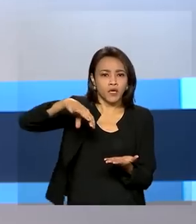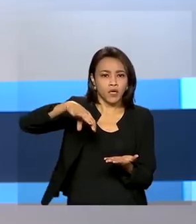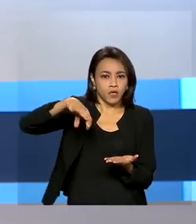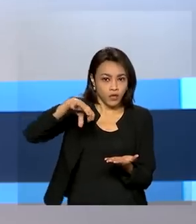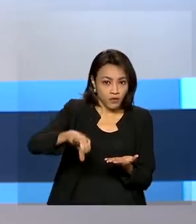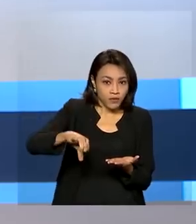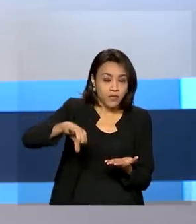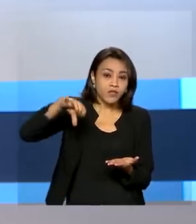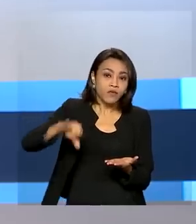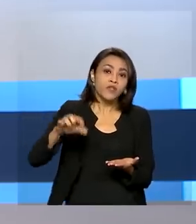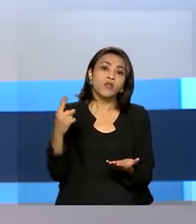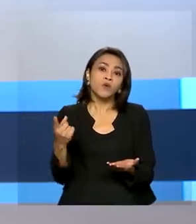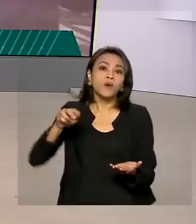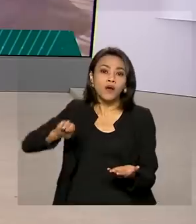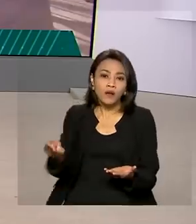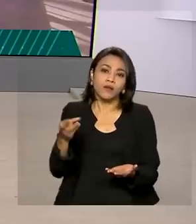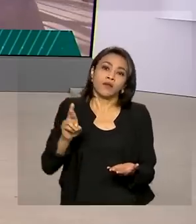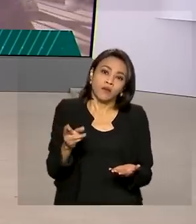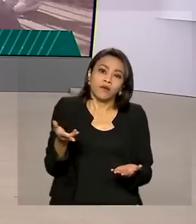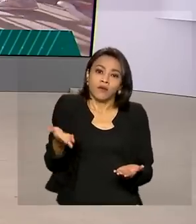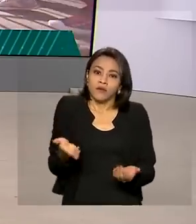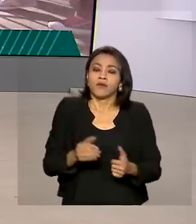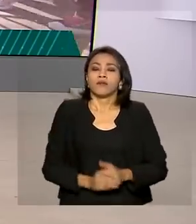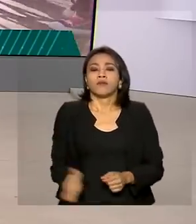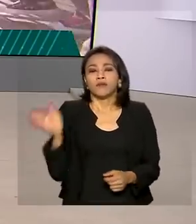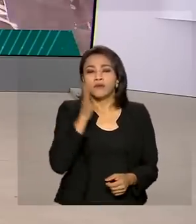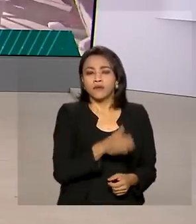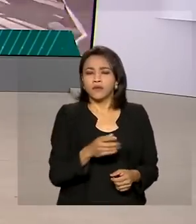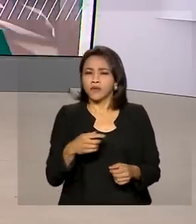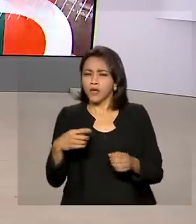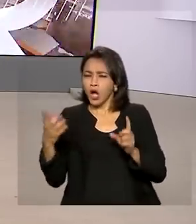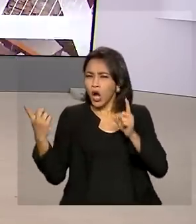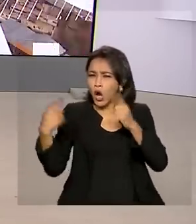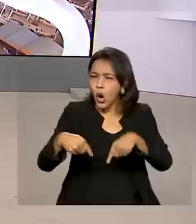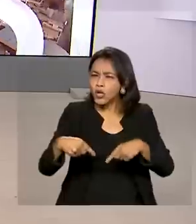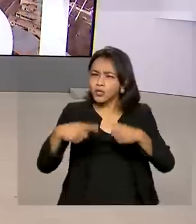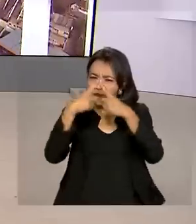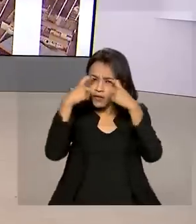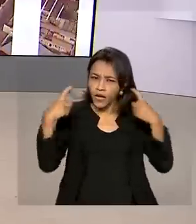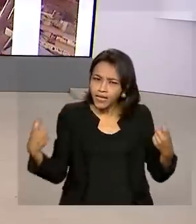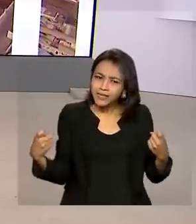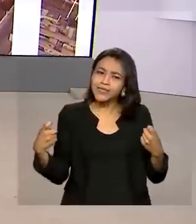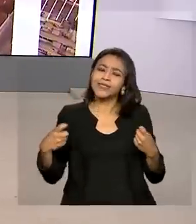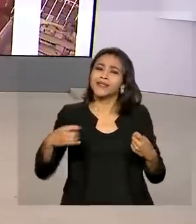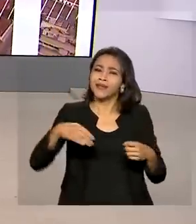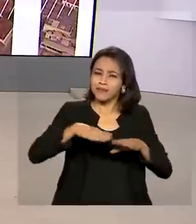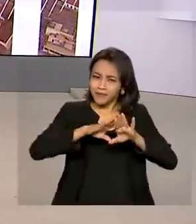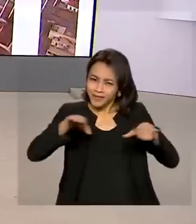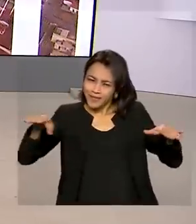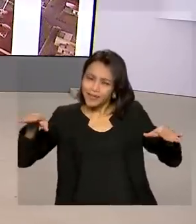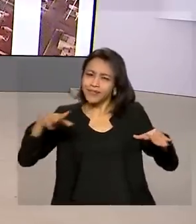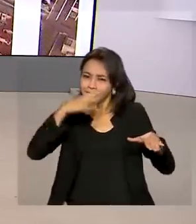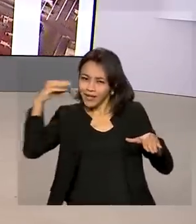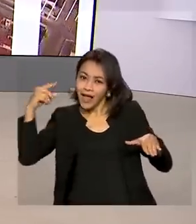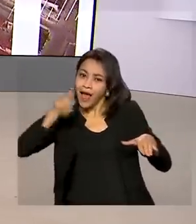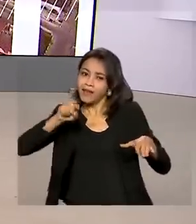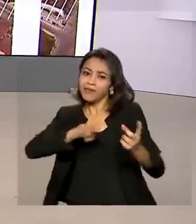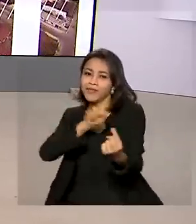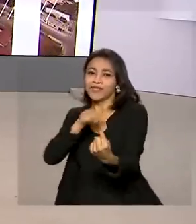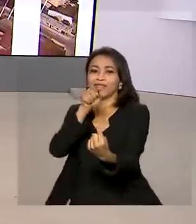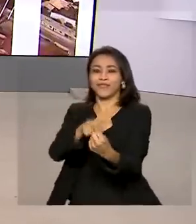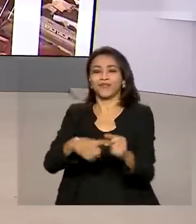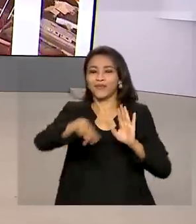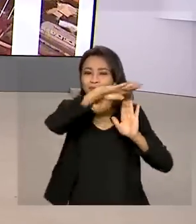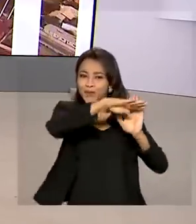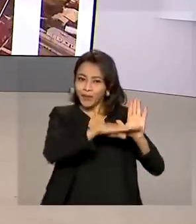991 milhões de reais a combater a violência infanto juvenil EA evasão escolar Esse é o objetivo